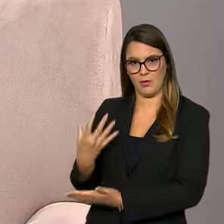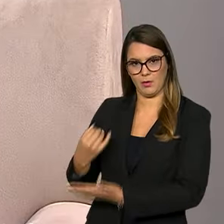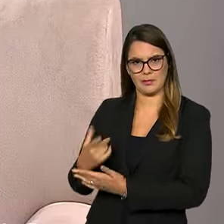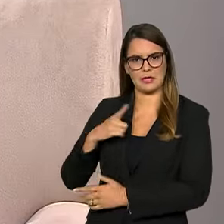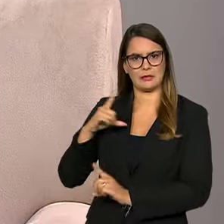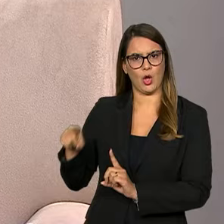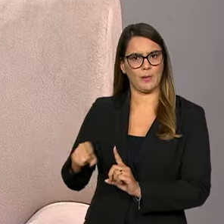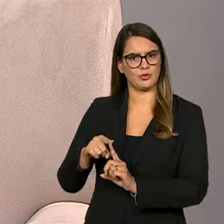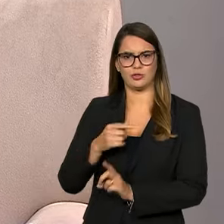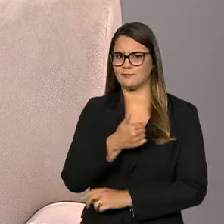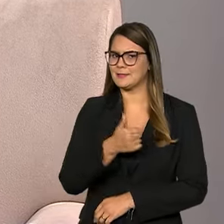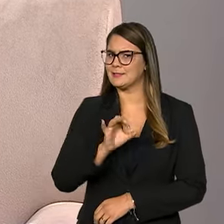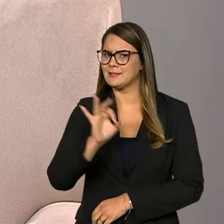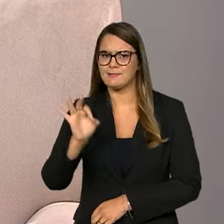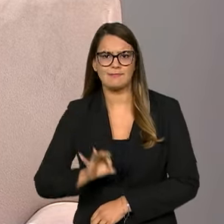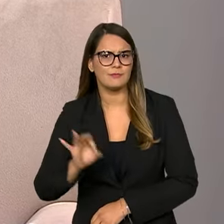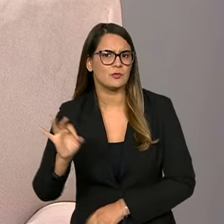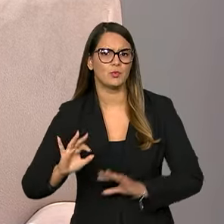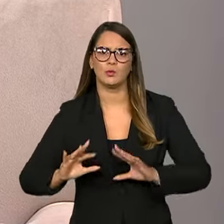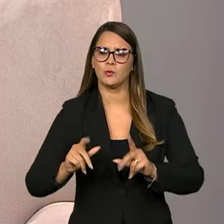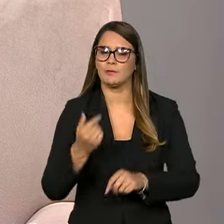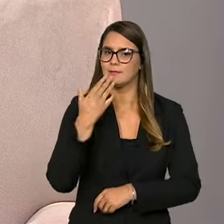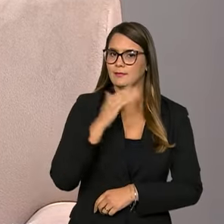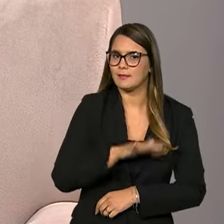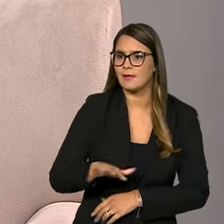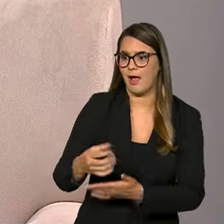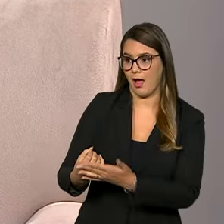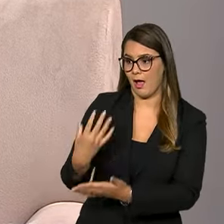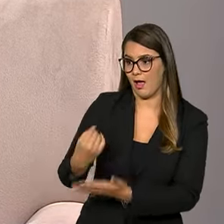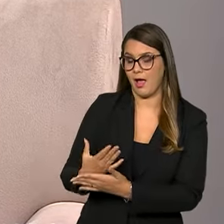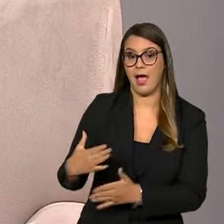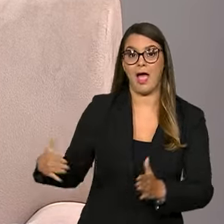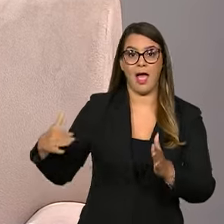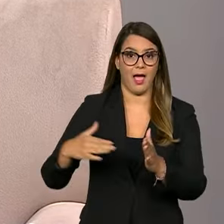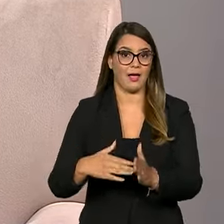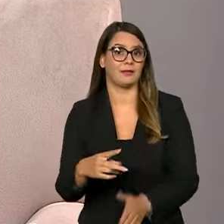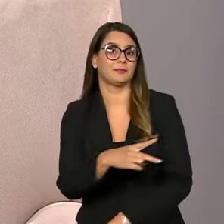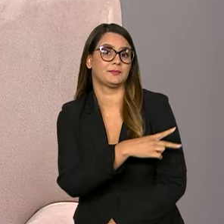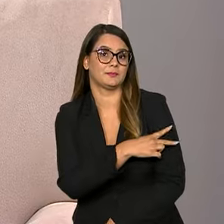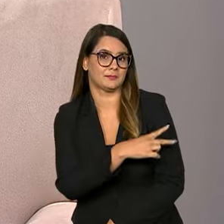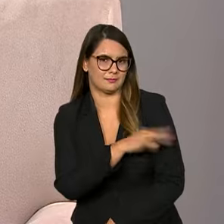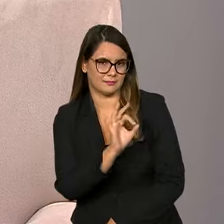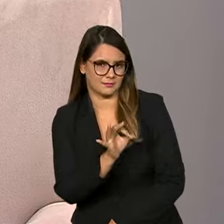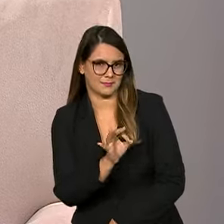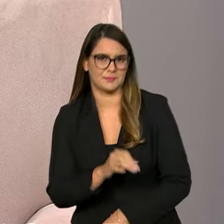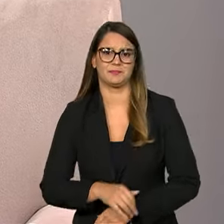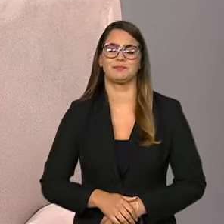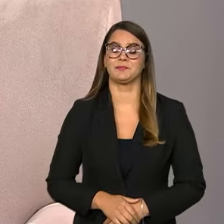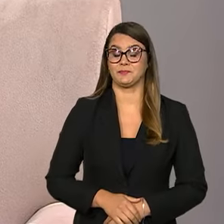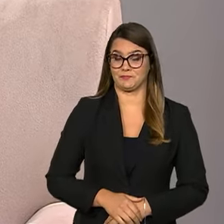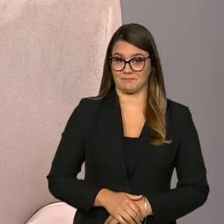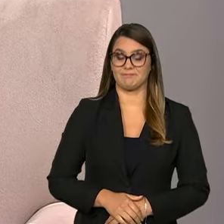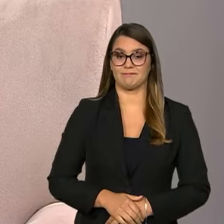meta 100% das crianças alfabetizadas até o final do segundo ano do ensino fundamental Não é trazendo